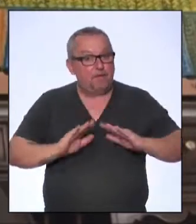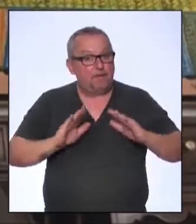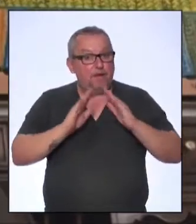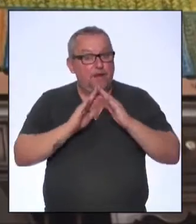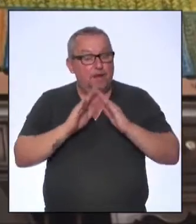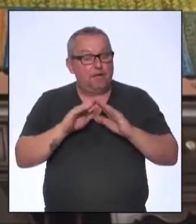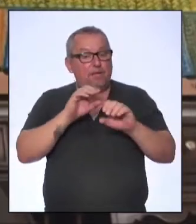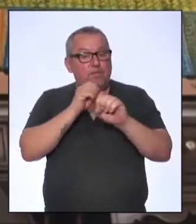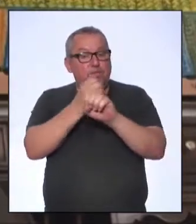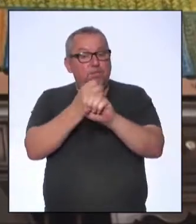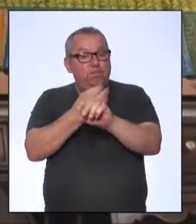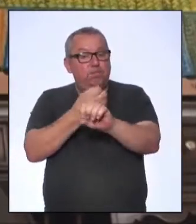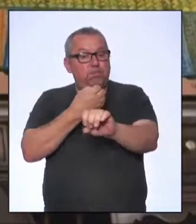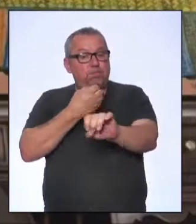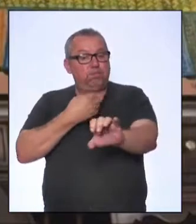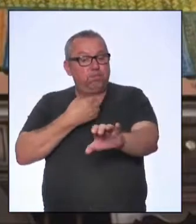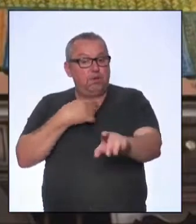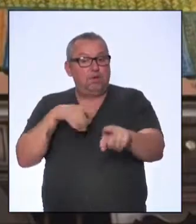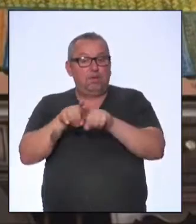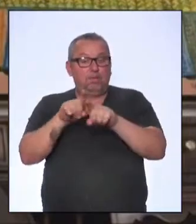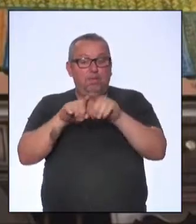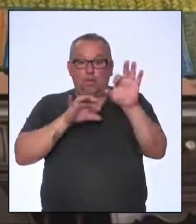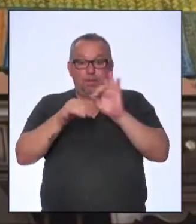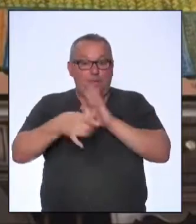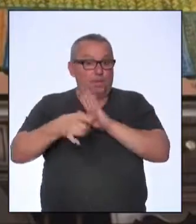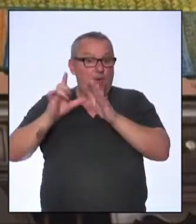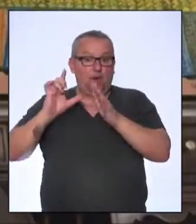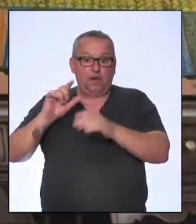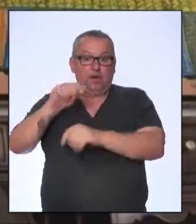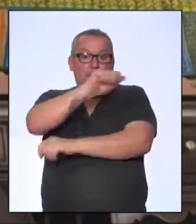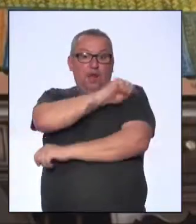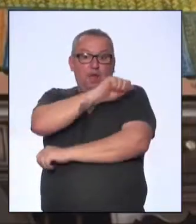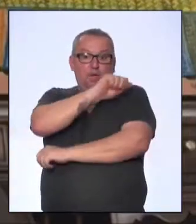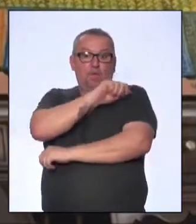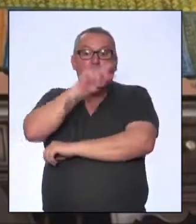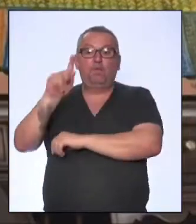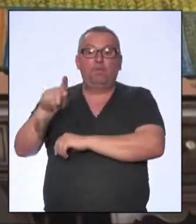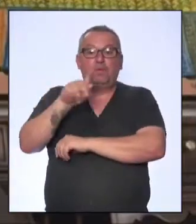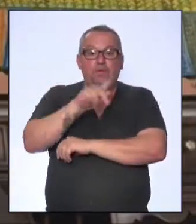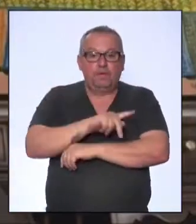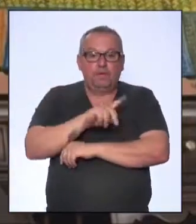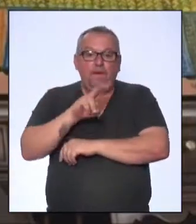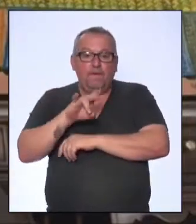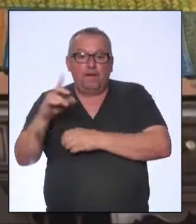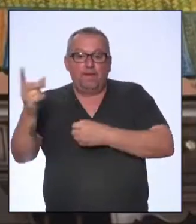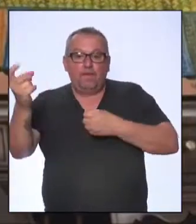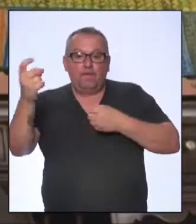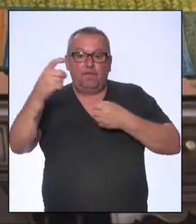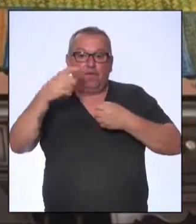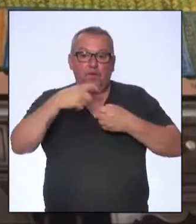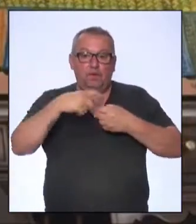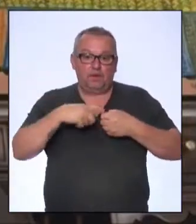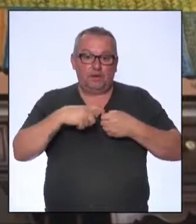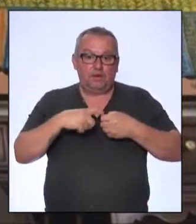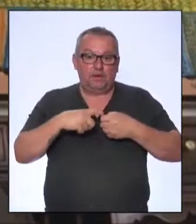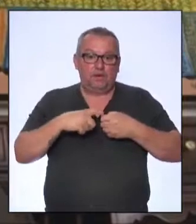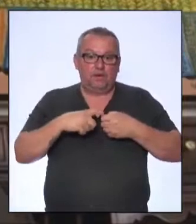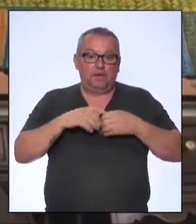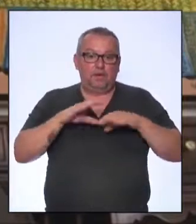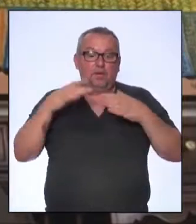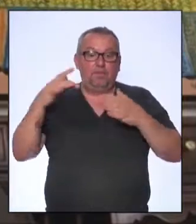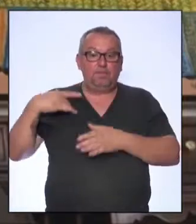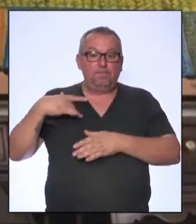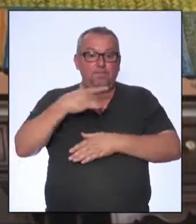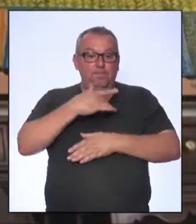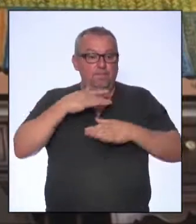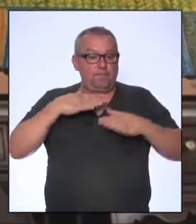remota sem estar preparado para isso, alunos e professores que vão voltar com a saúde